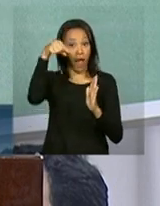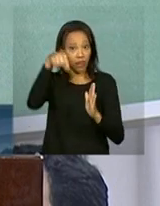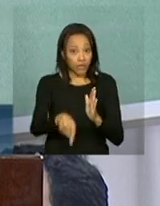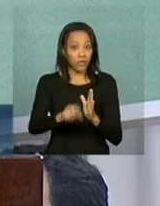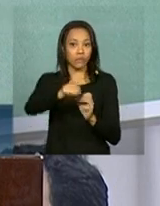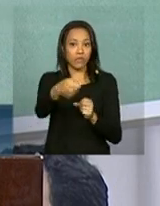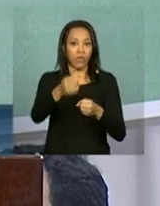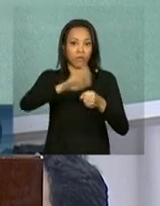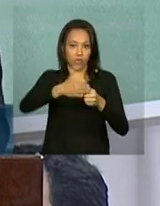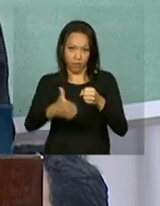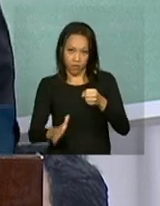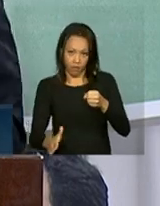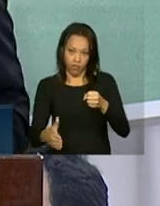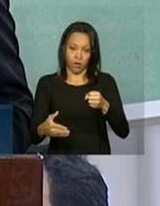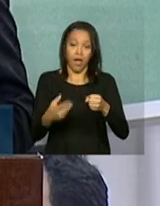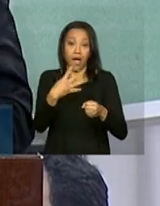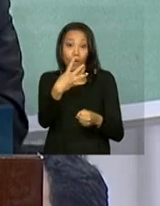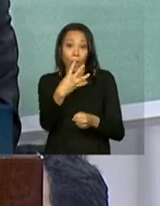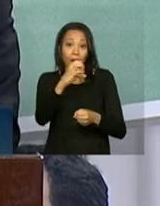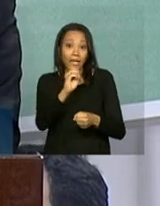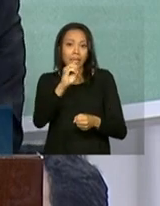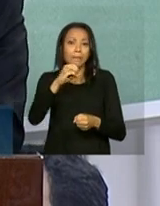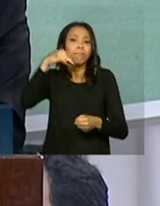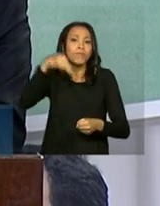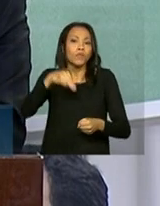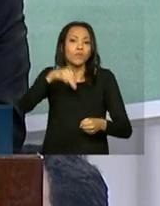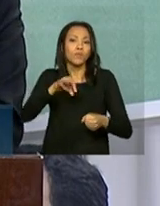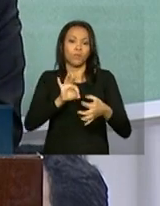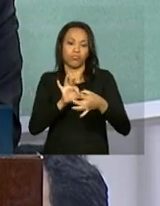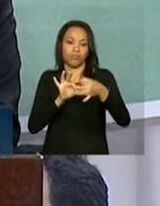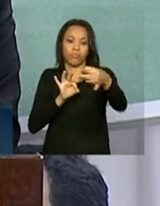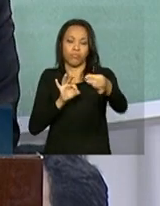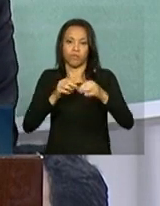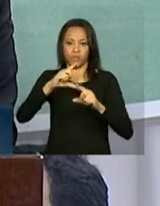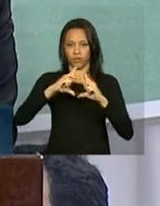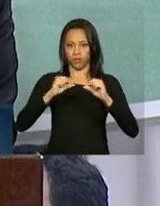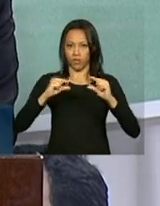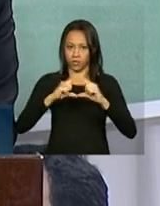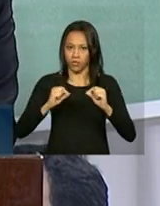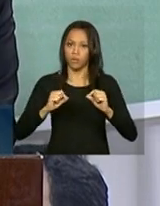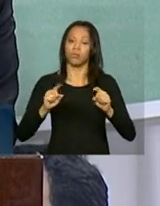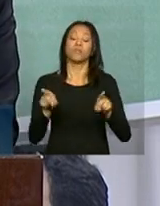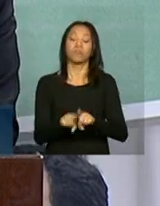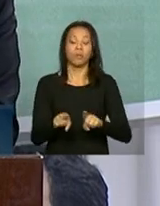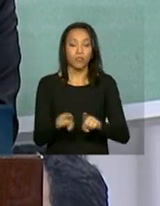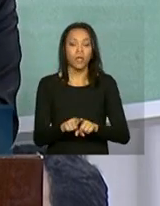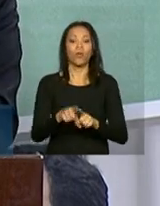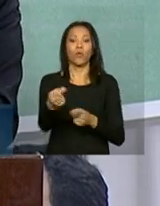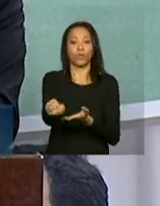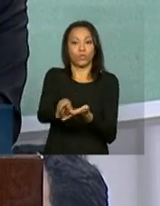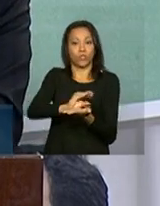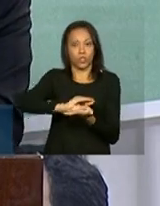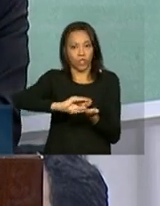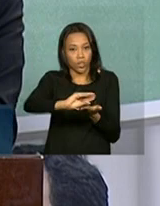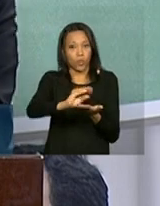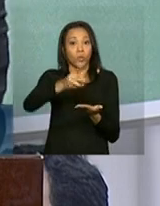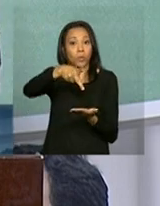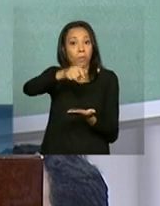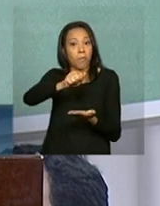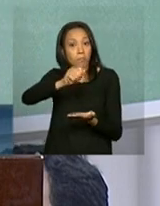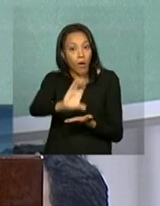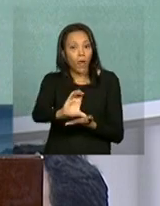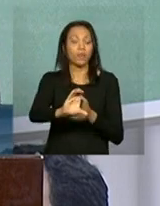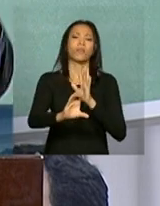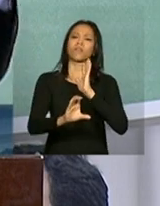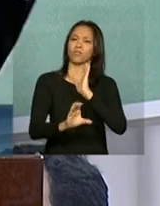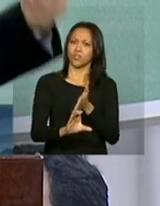40 minutos de Brasília, na unidade de saúde que também foi reformada com os recursos do PAC que a senhora colocou, que tinha já